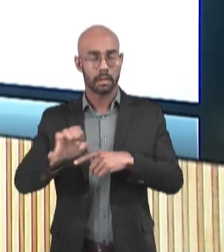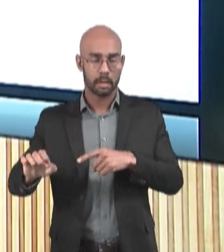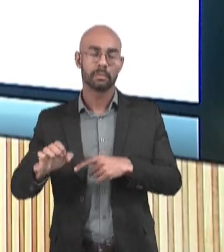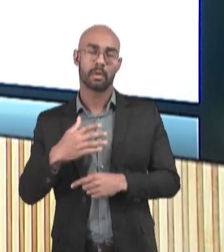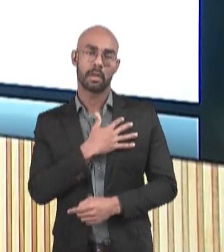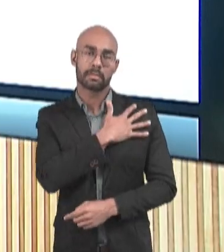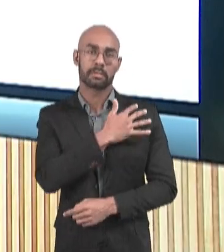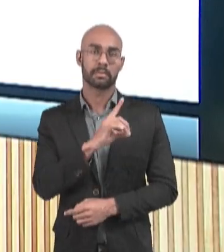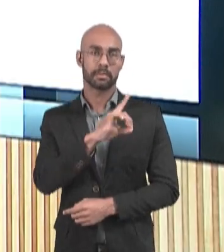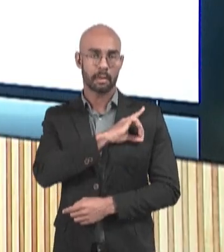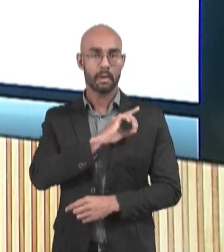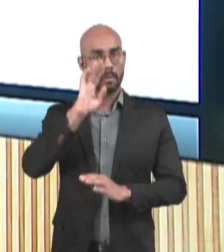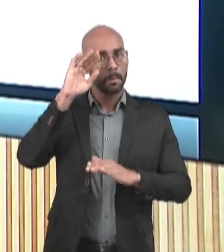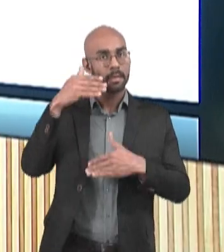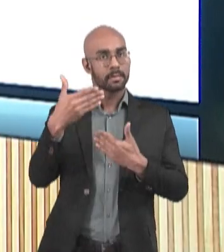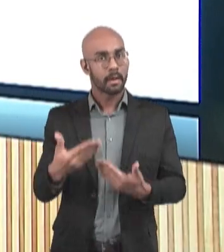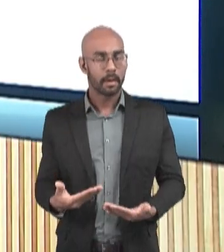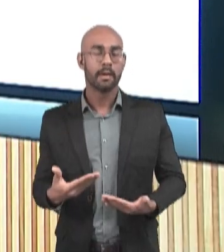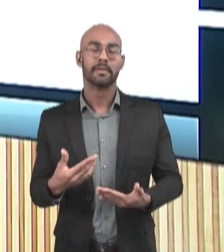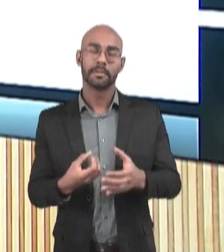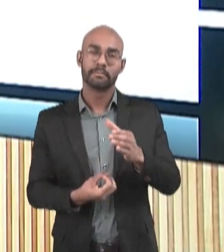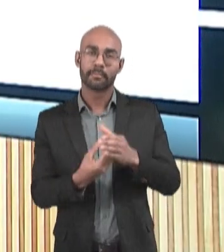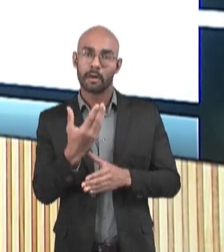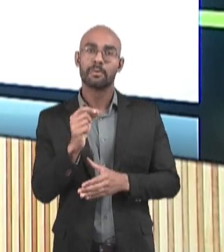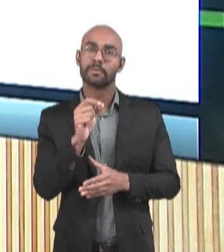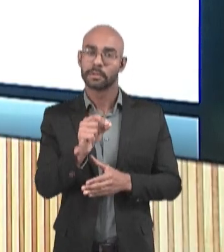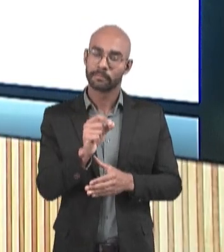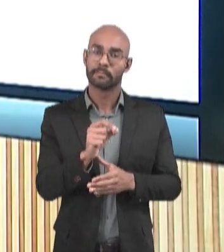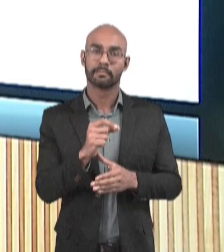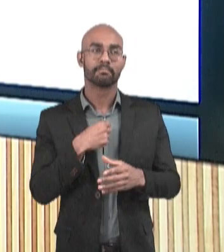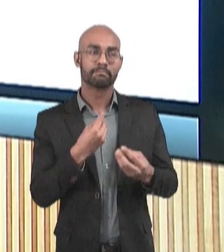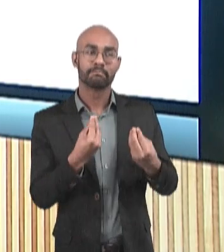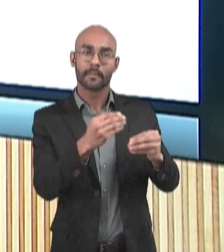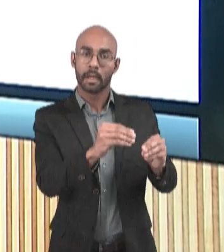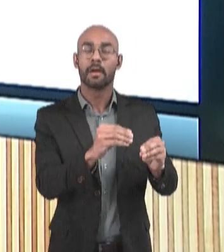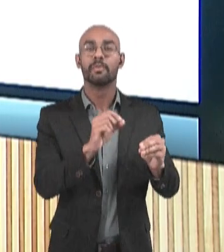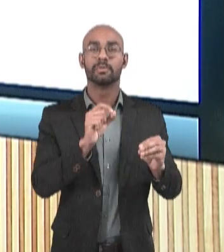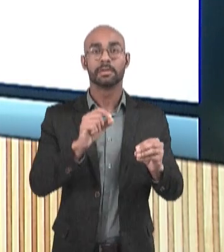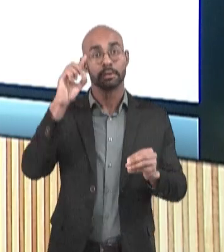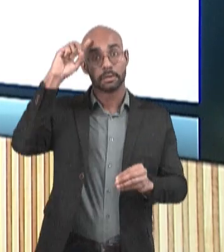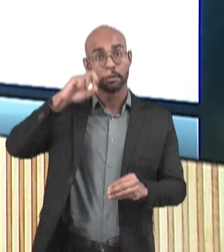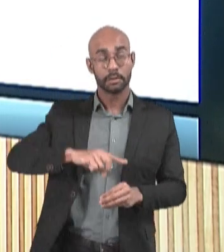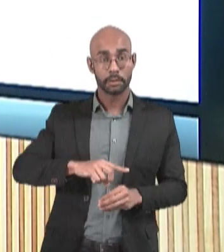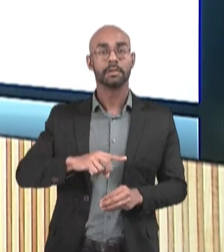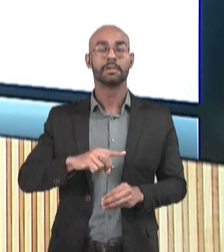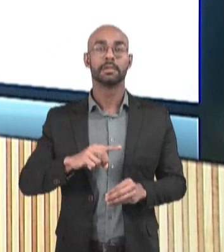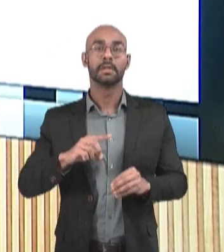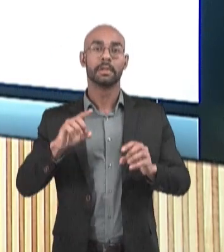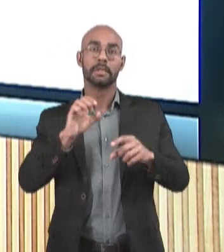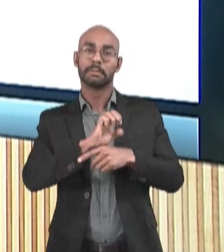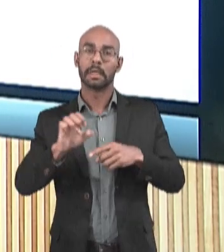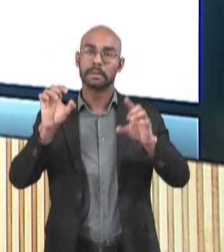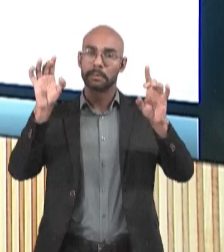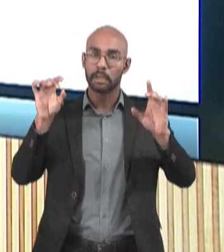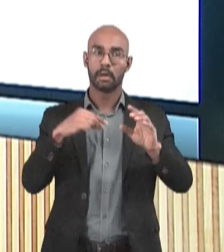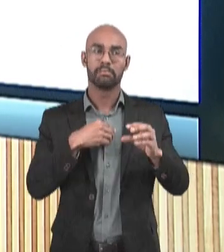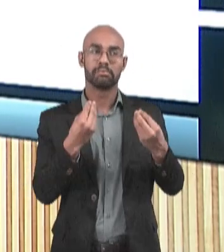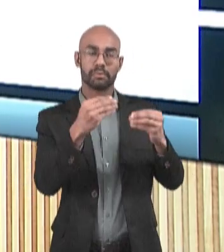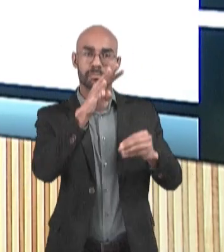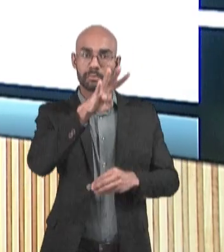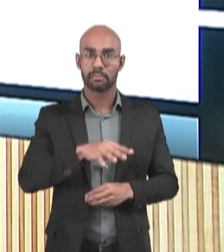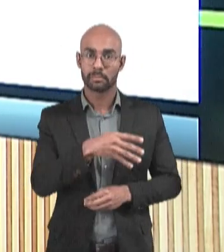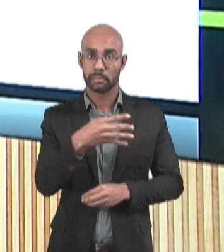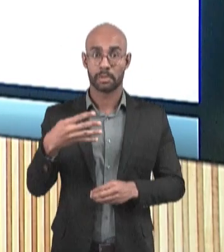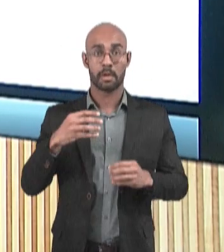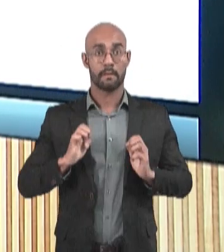Davi fazendo essa homenagem e instituindo, né, pedido de instituição do Dia Estadual do Leonismo no calendário oficial de